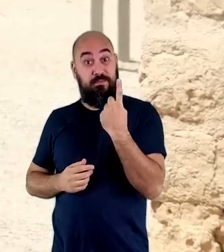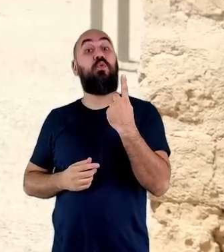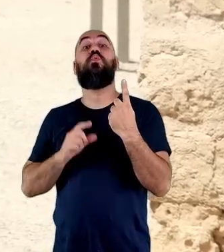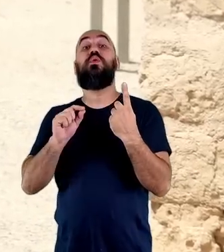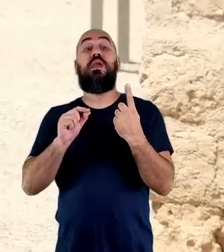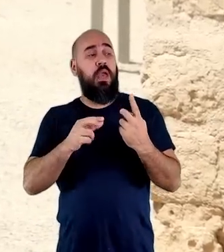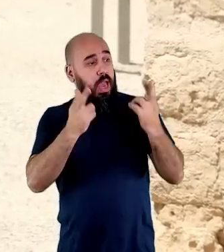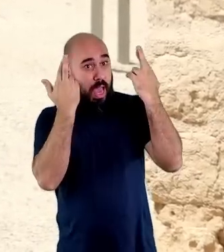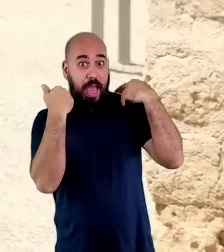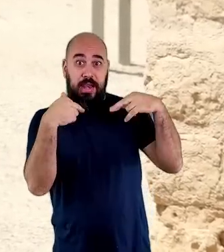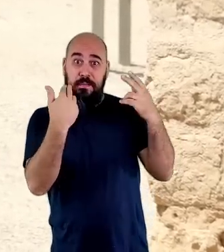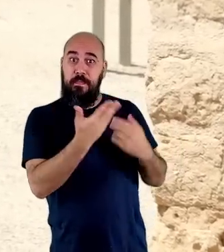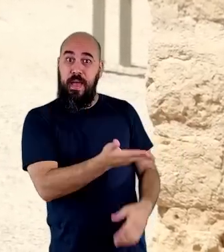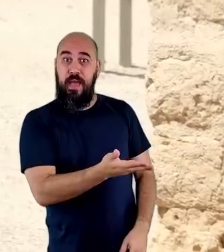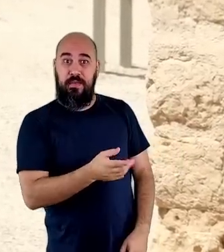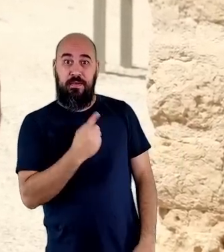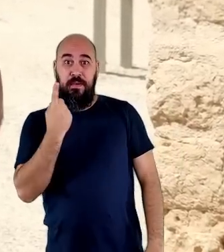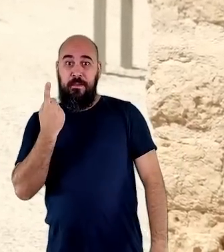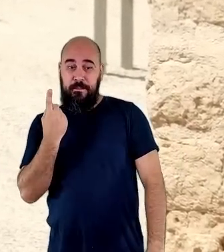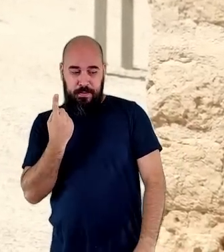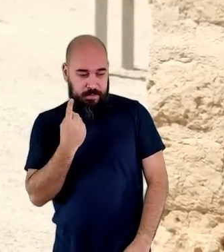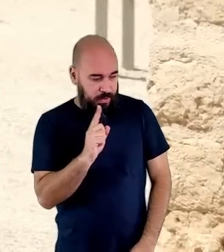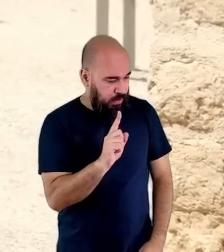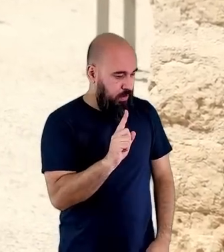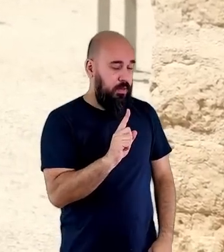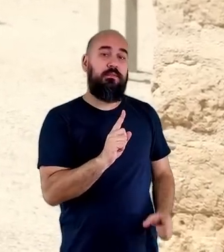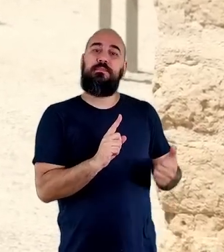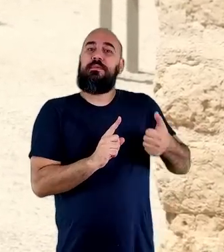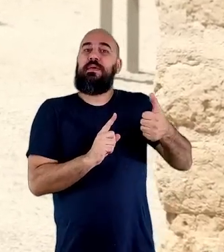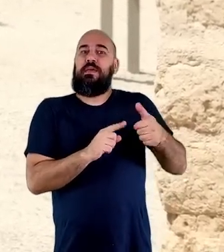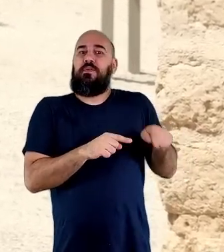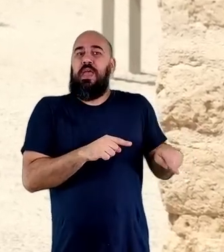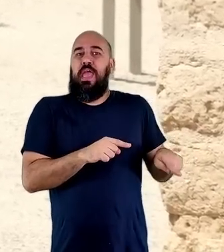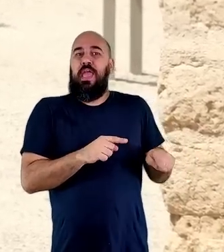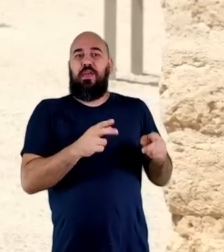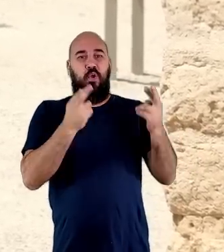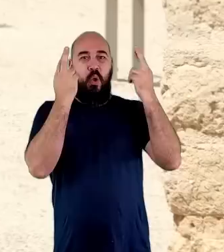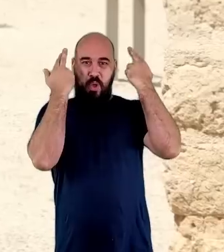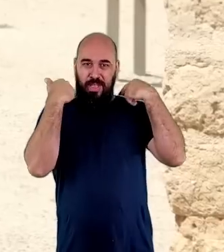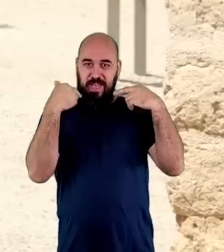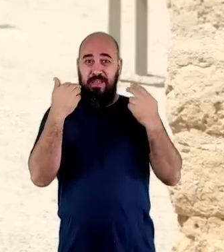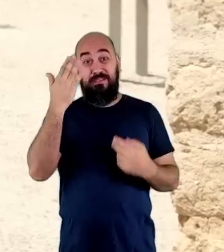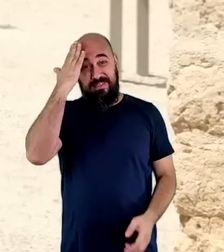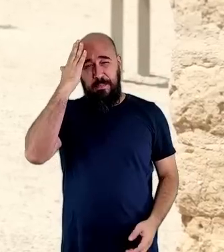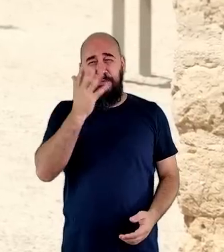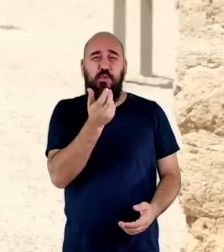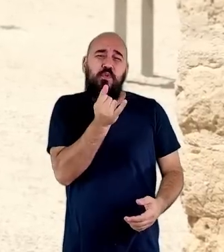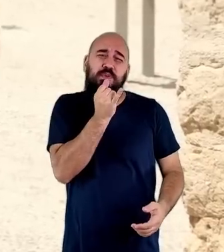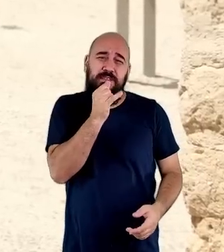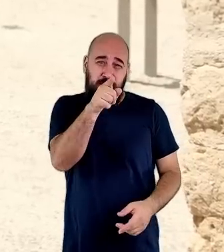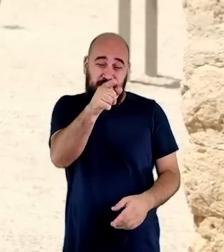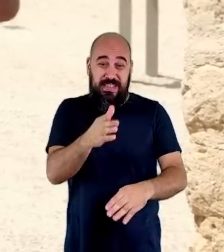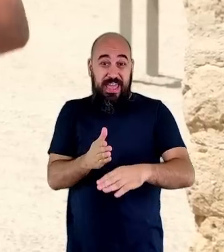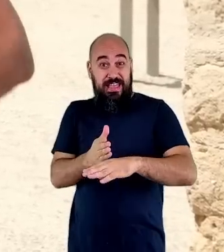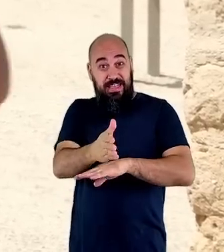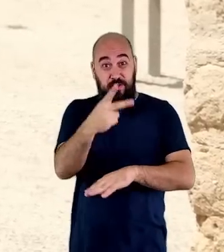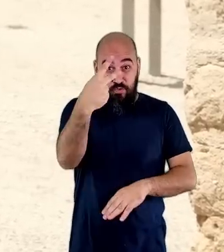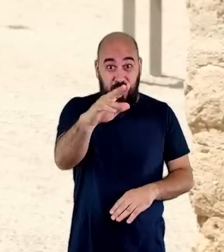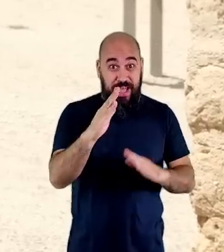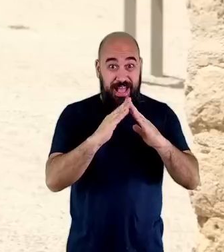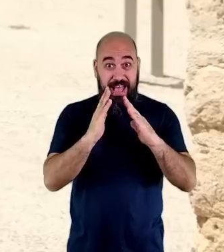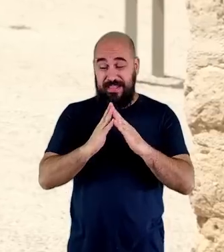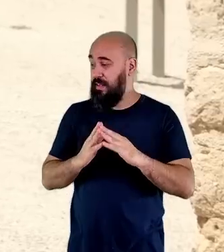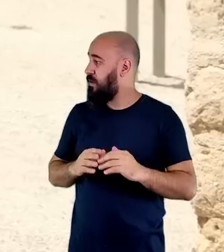você vai ver os animais. Então, o primeiro bicho que vier ao seu encontro, sabe? Quando você entra numa casa e vê um cachorrinho, uma coisa assim, eu vou sacrificá-lo ao